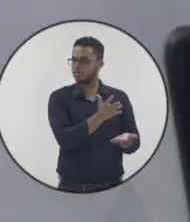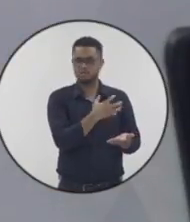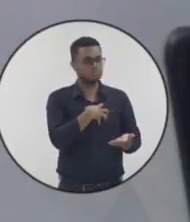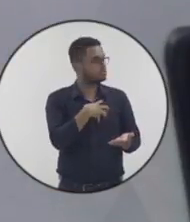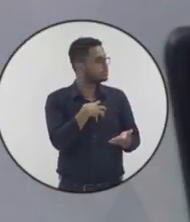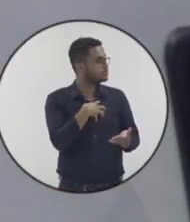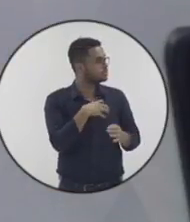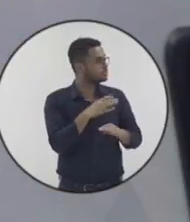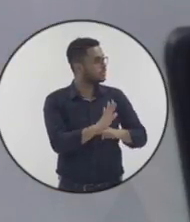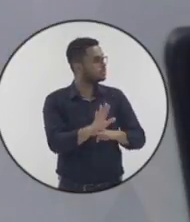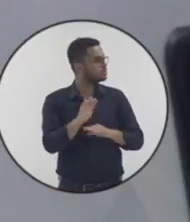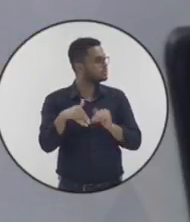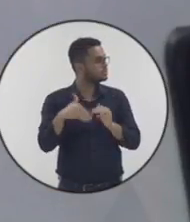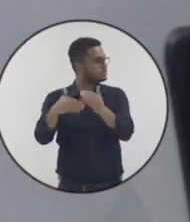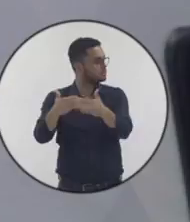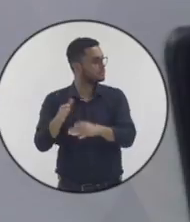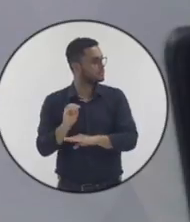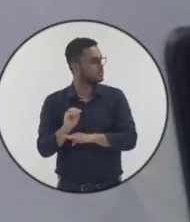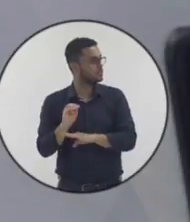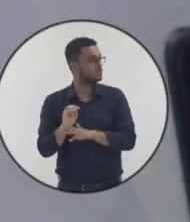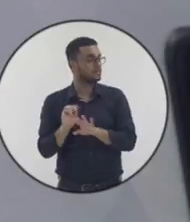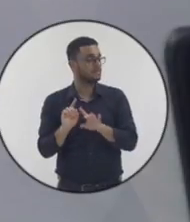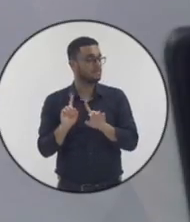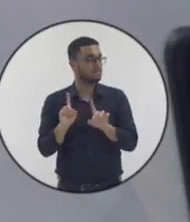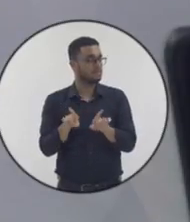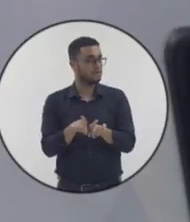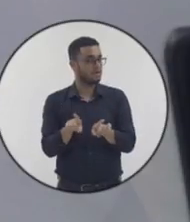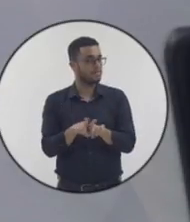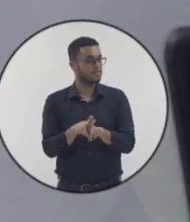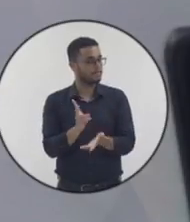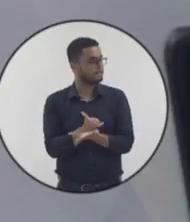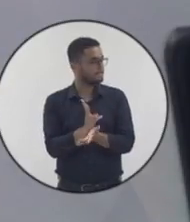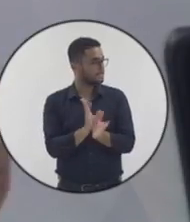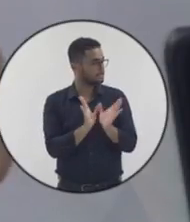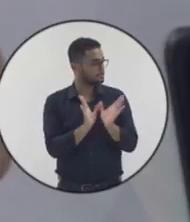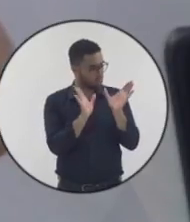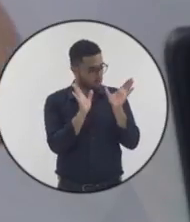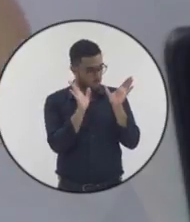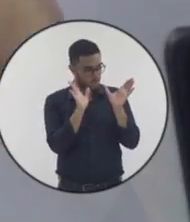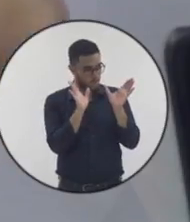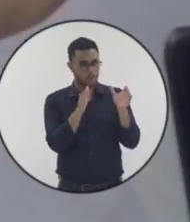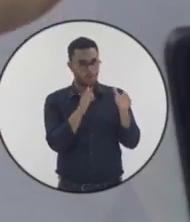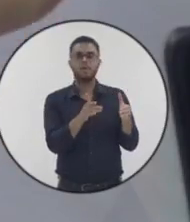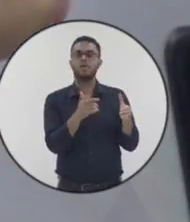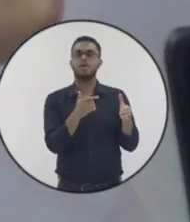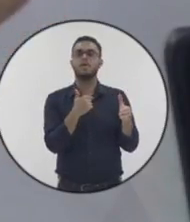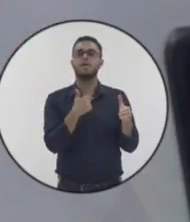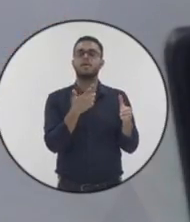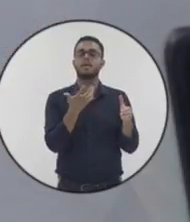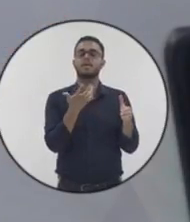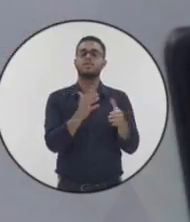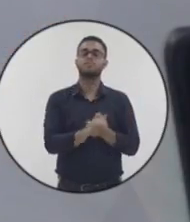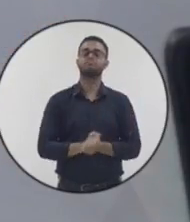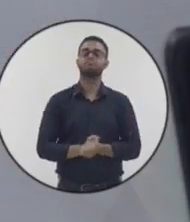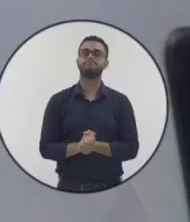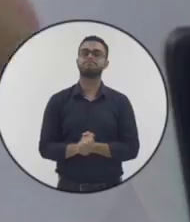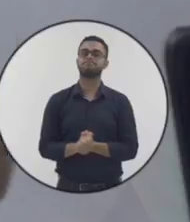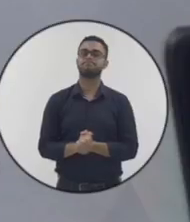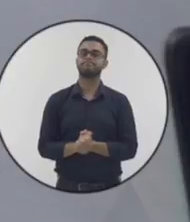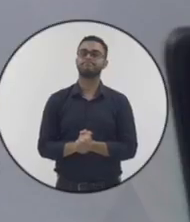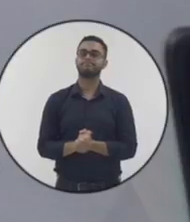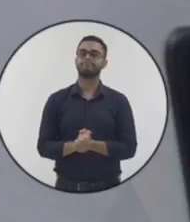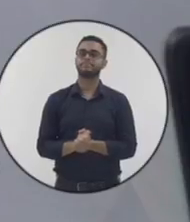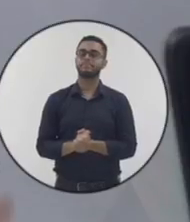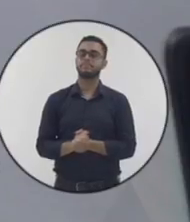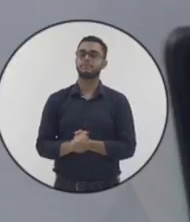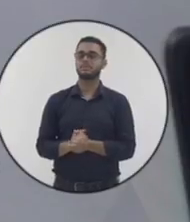de cuidado. E aí, nesse sentido, eu queria, então, colocar as minhas